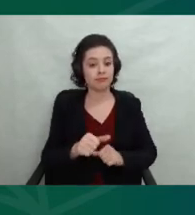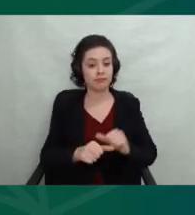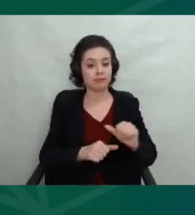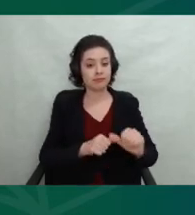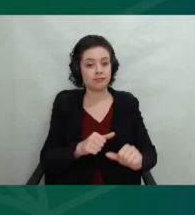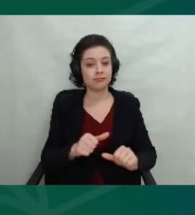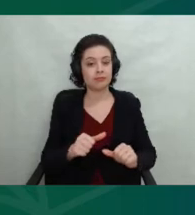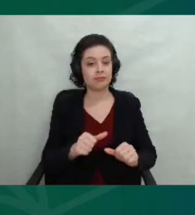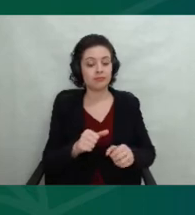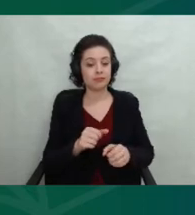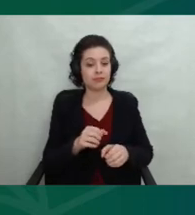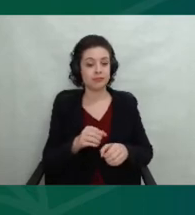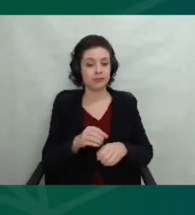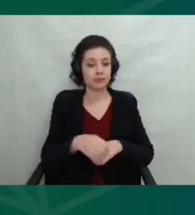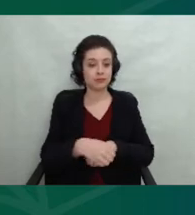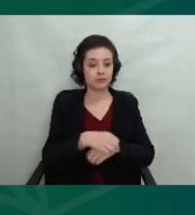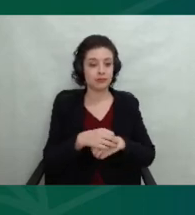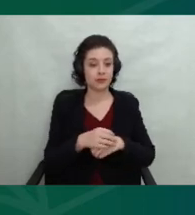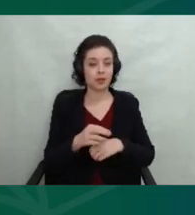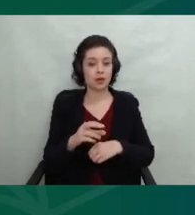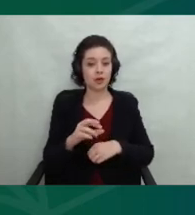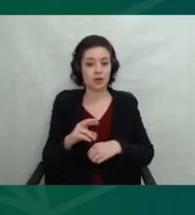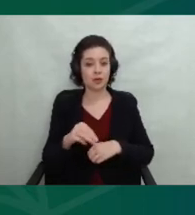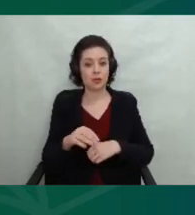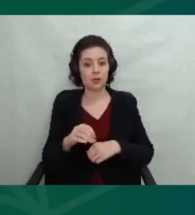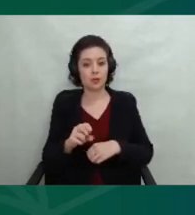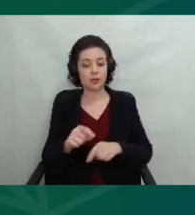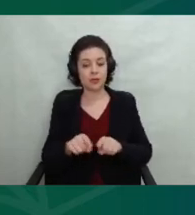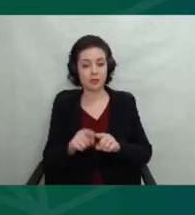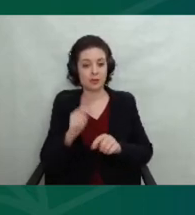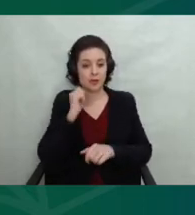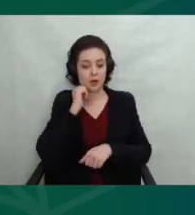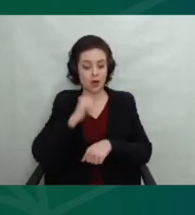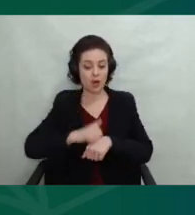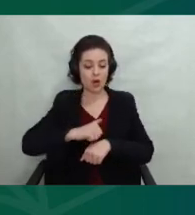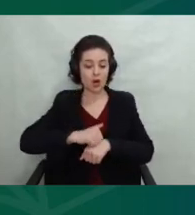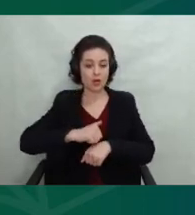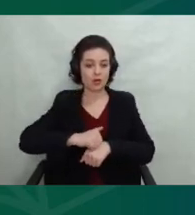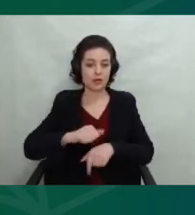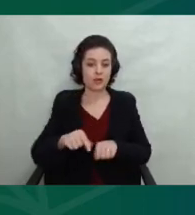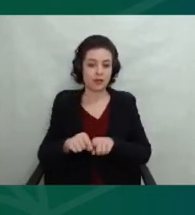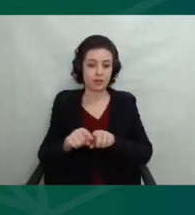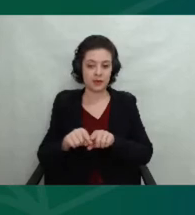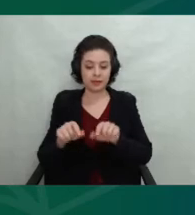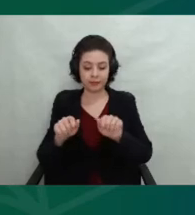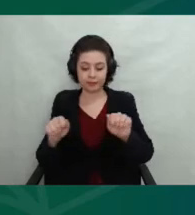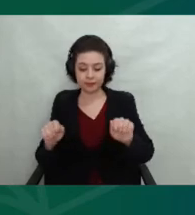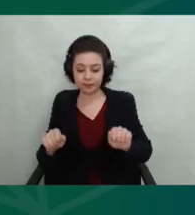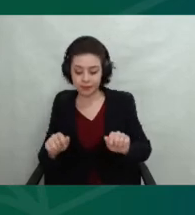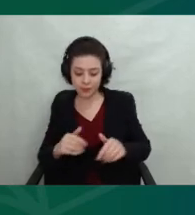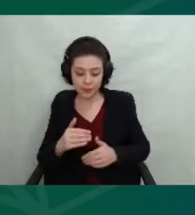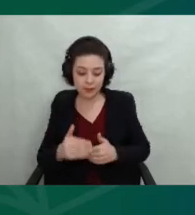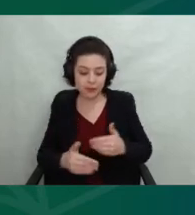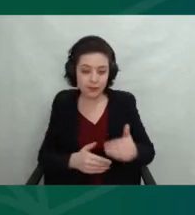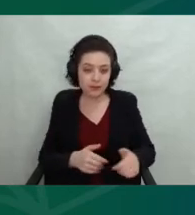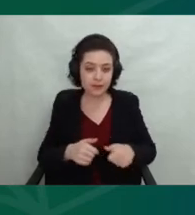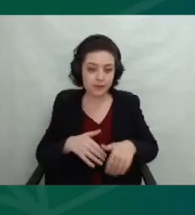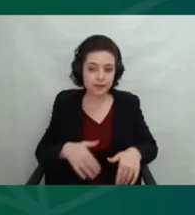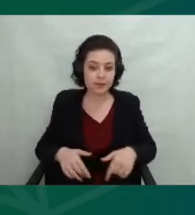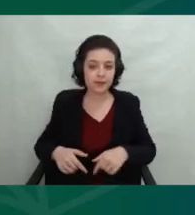de medula óssea, então, na circulação sistêmica, e causar danos também no fígado,